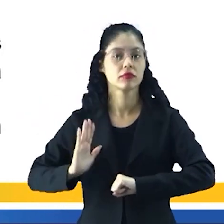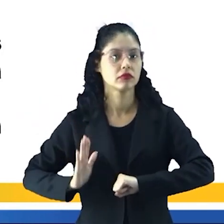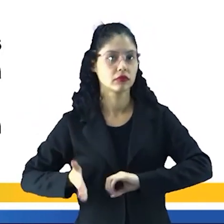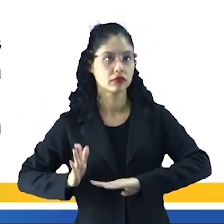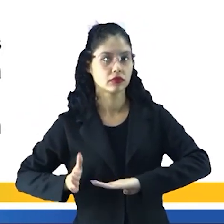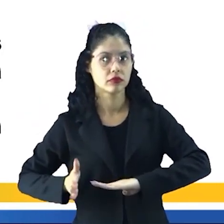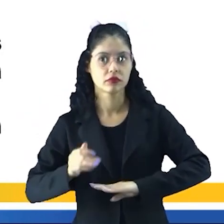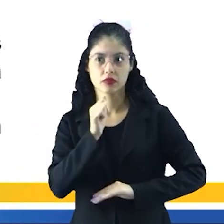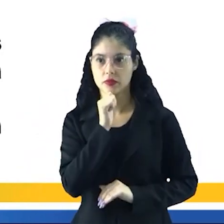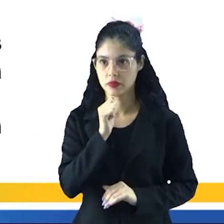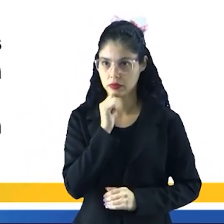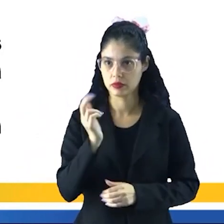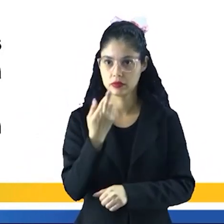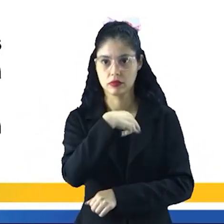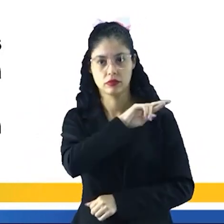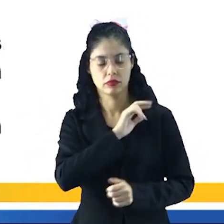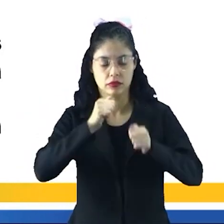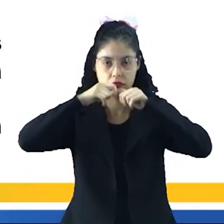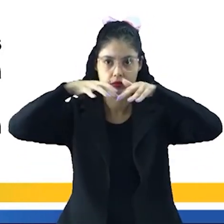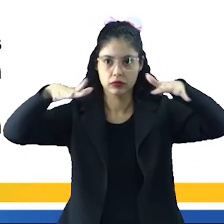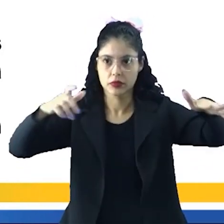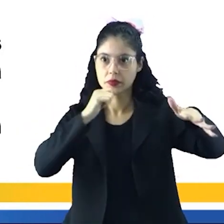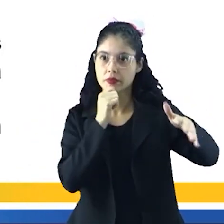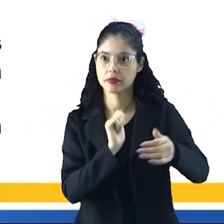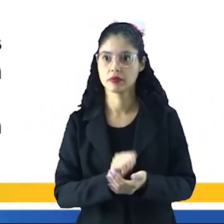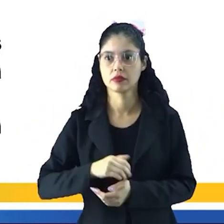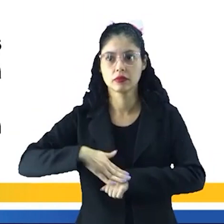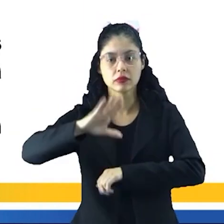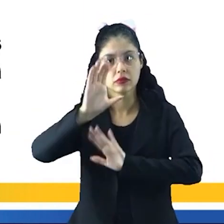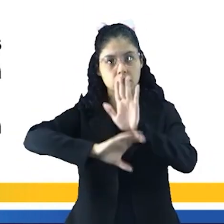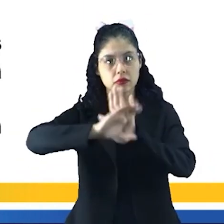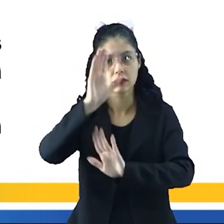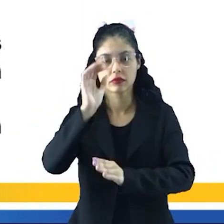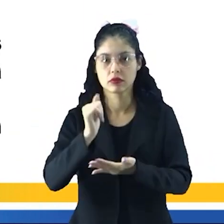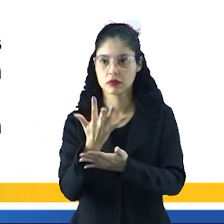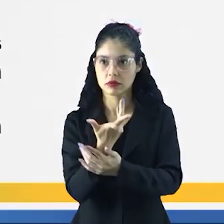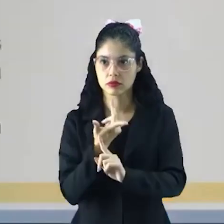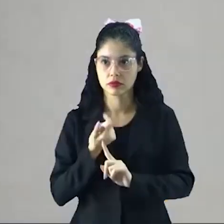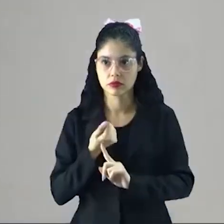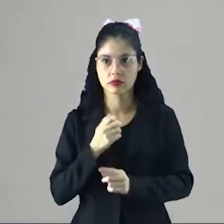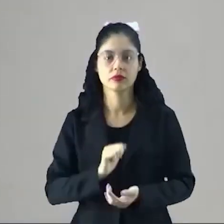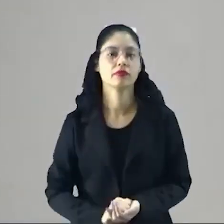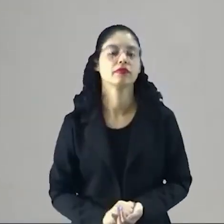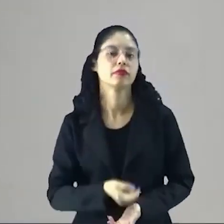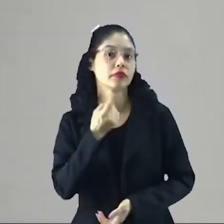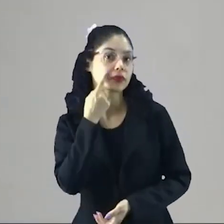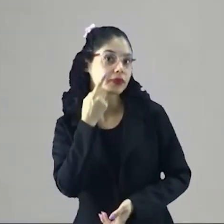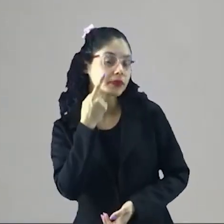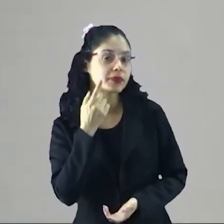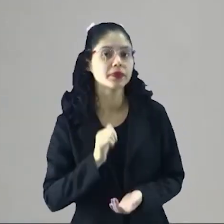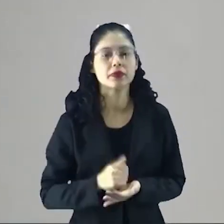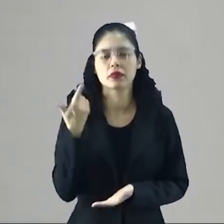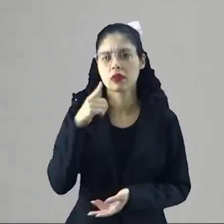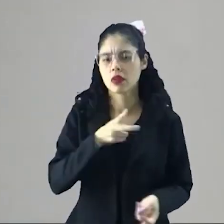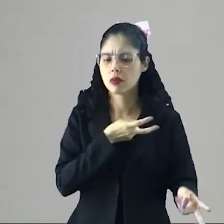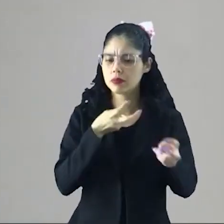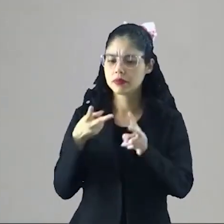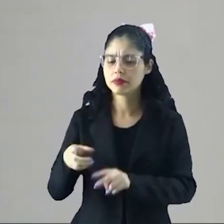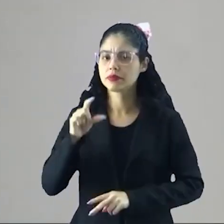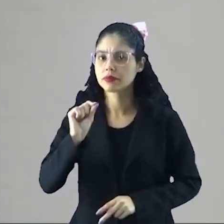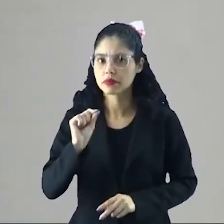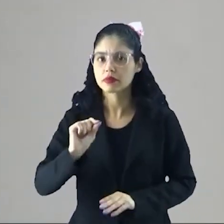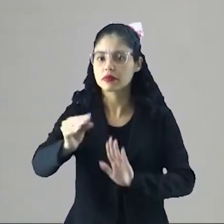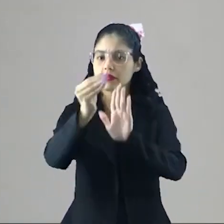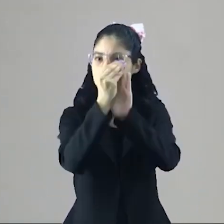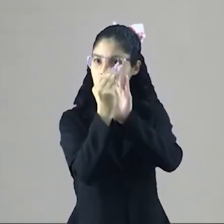foram responsáveis por ampliar ainda mais o conceito de arte. Então, gente, você conseguiu observar aqui